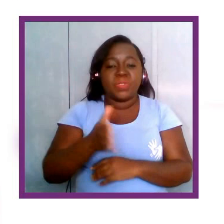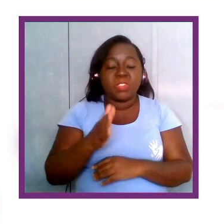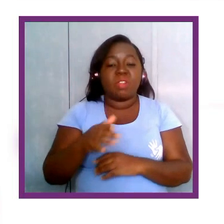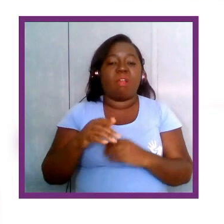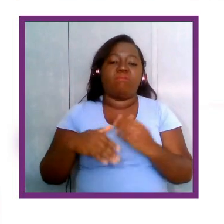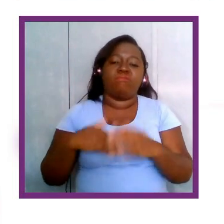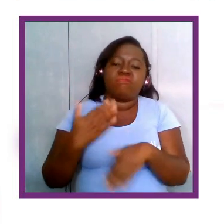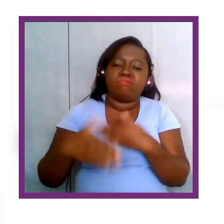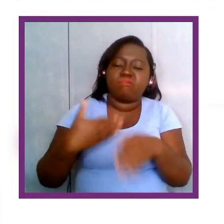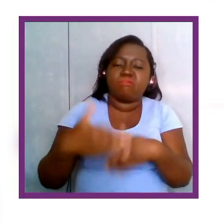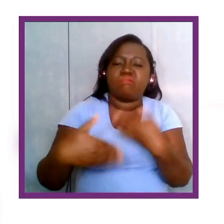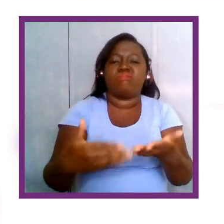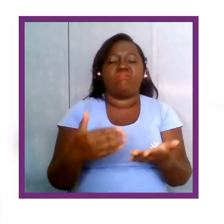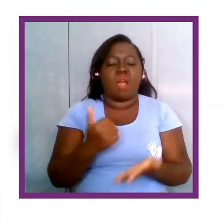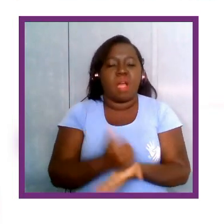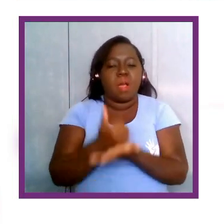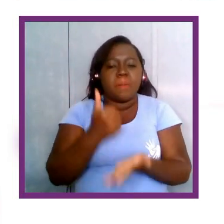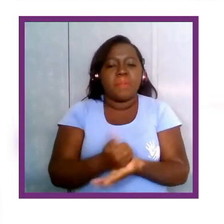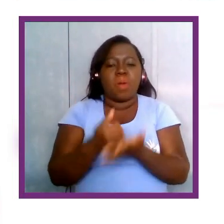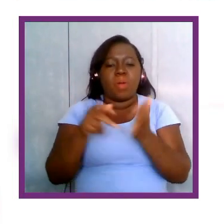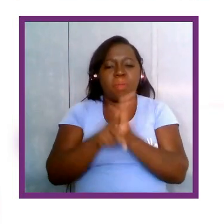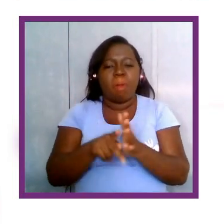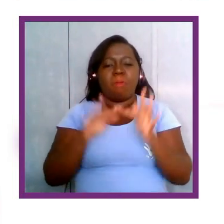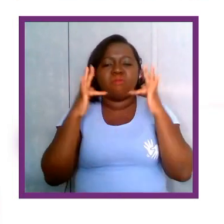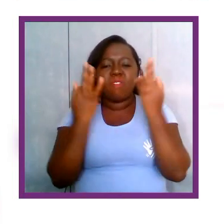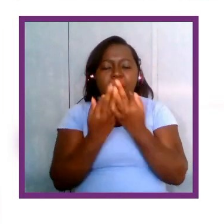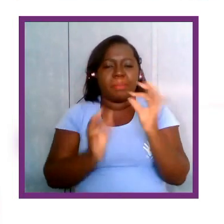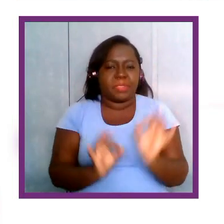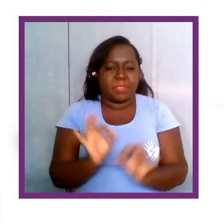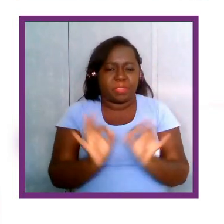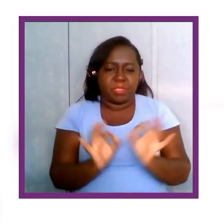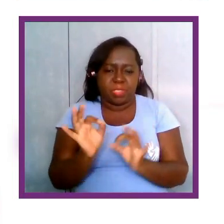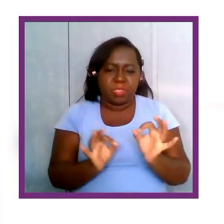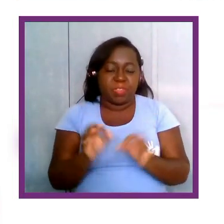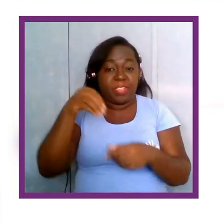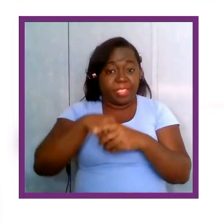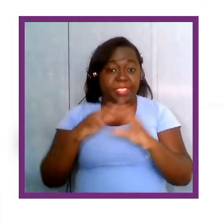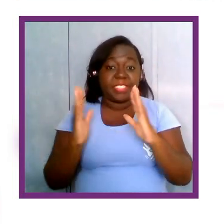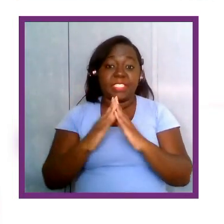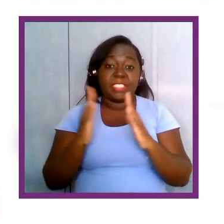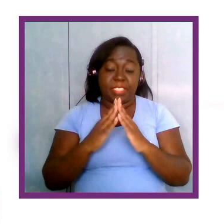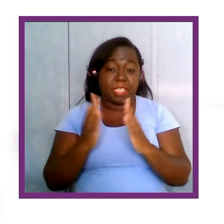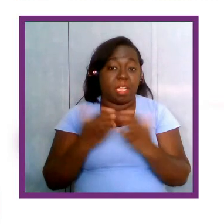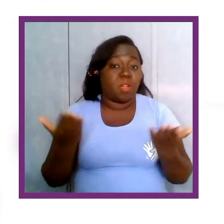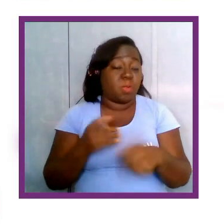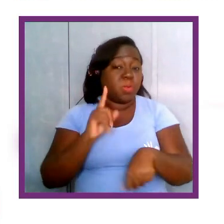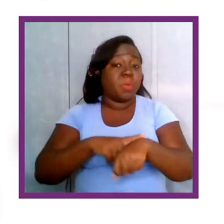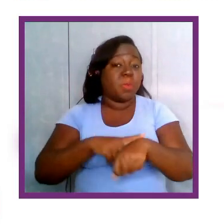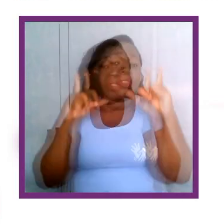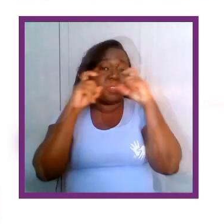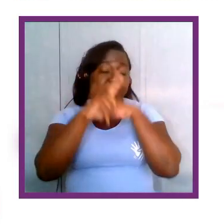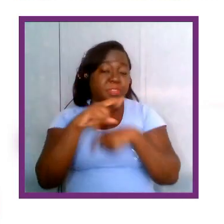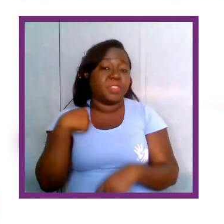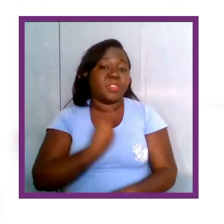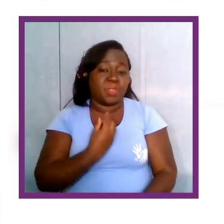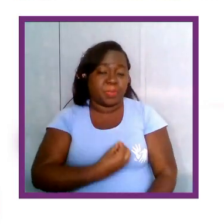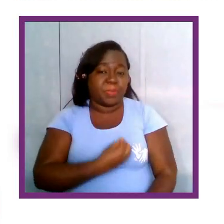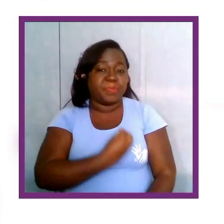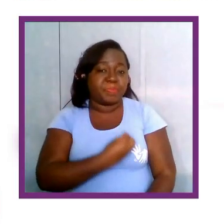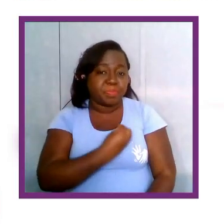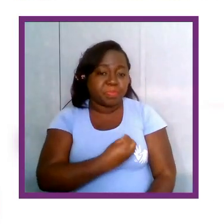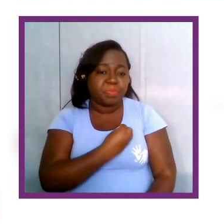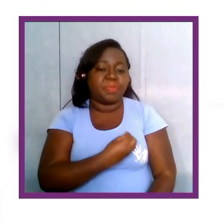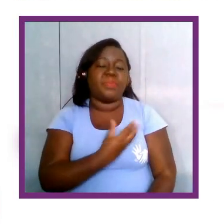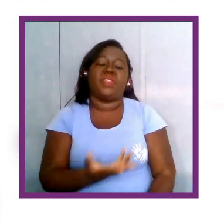e um apoio para as famílias desenvolverem nas suas casas, né? Nesse momento tão difícil que a gente está enfrentando, como a Mazé